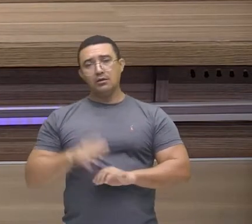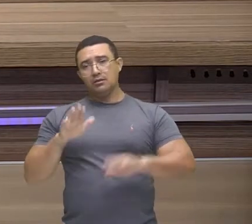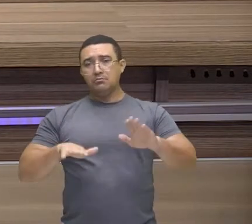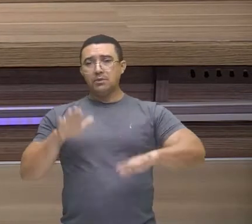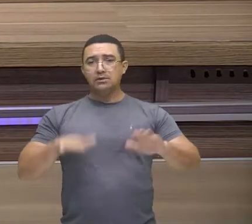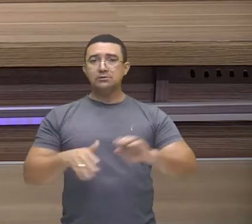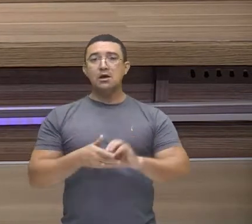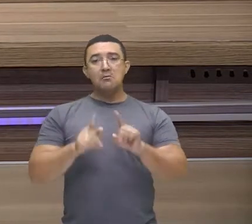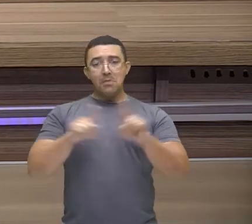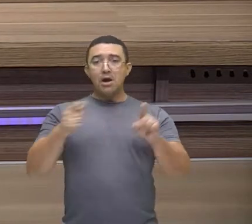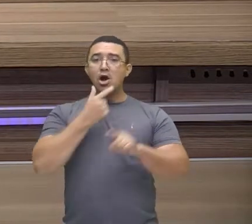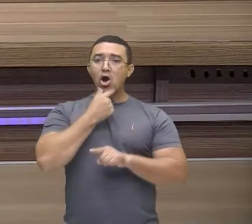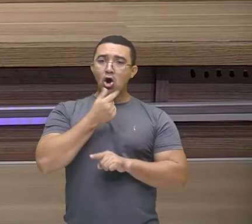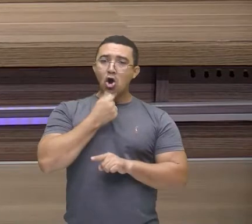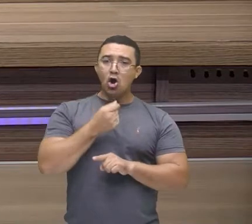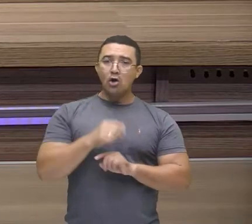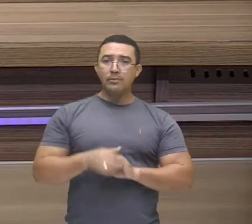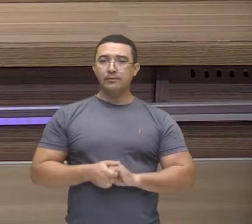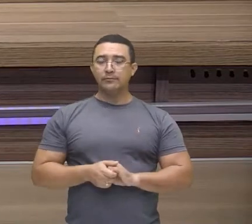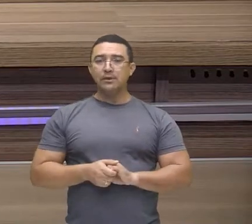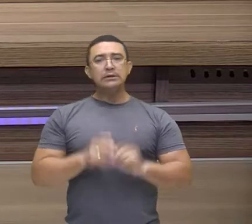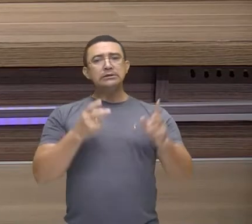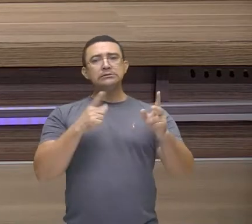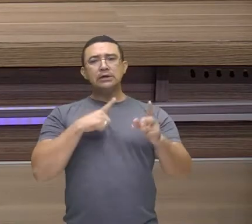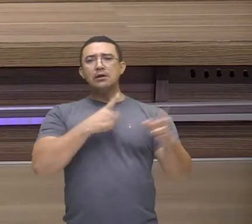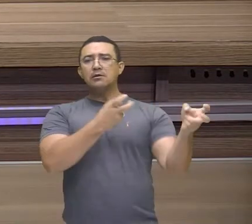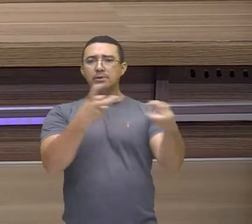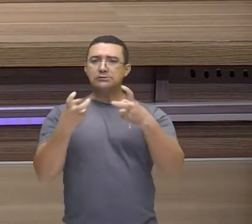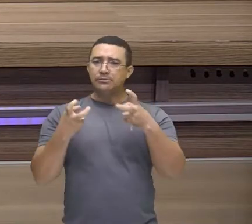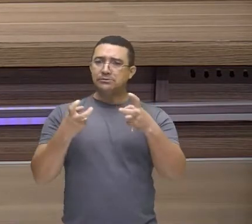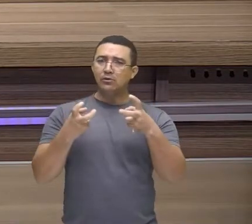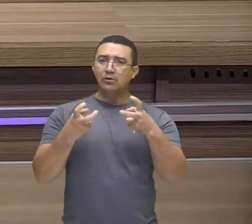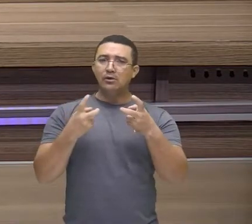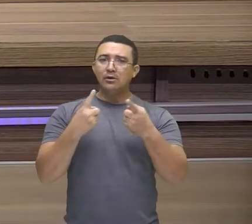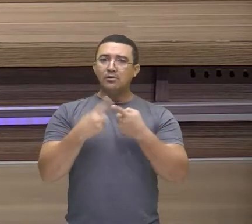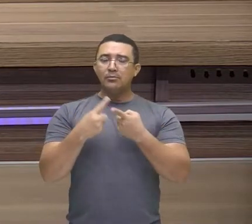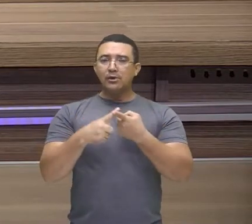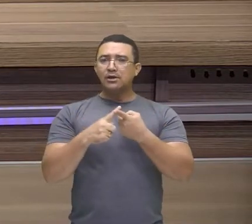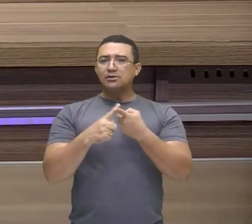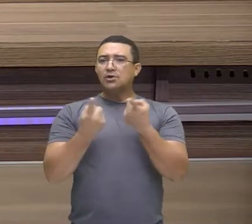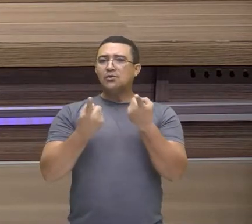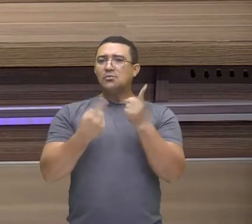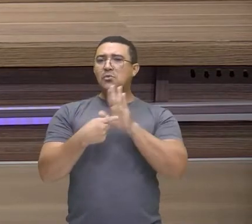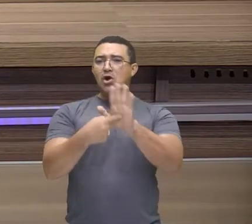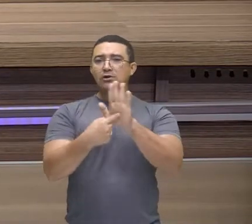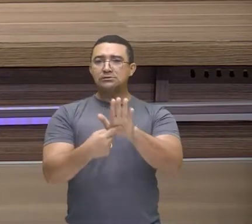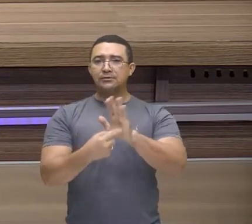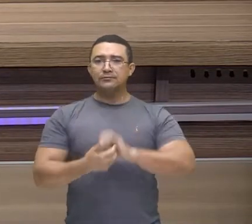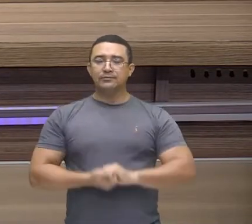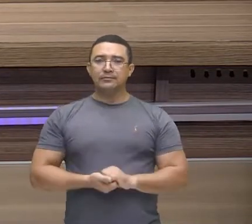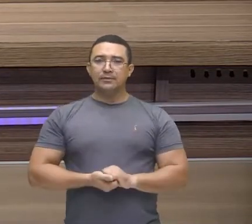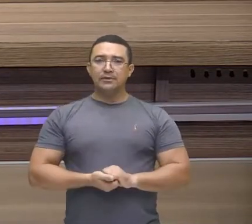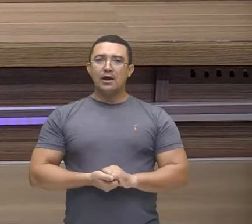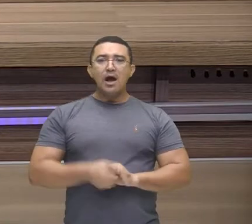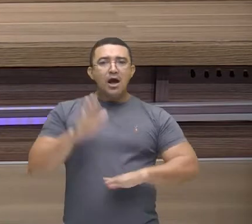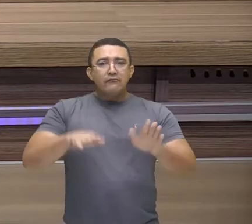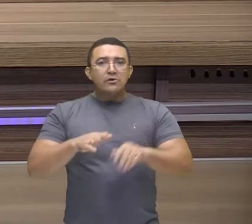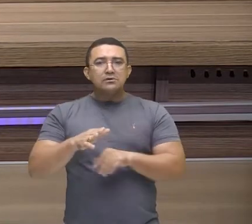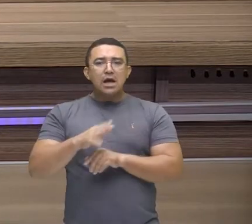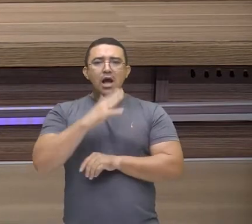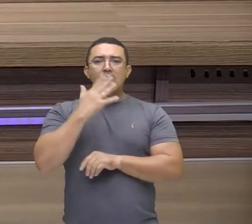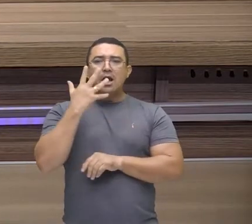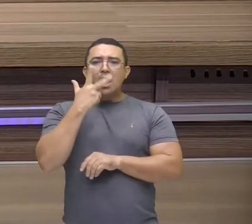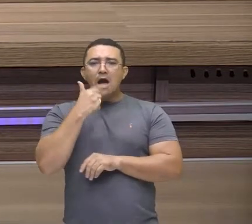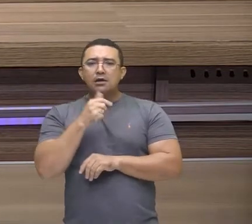os meninos, eles têm essa percepção, porque não exterioriza. Então, é aquele menino que está quietinho, ele está calado,